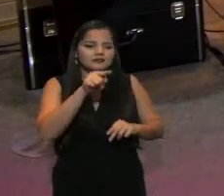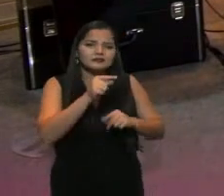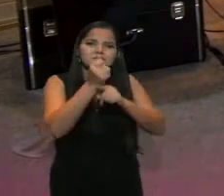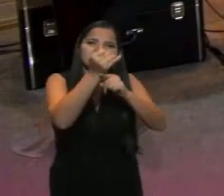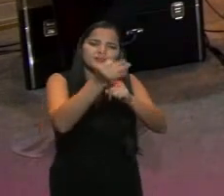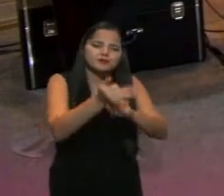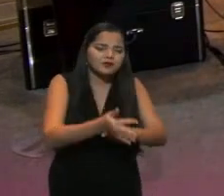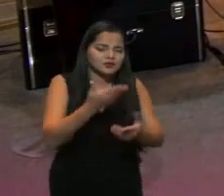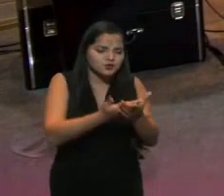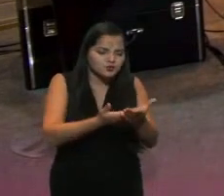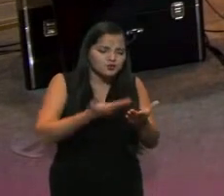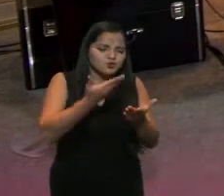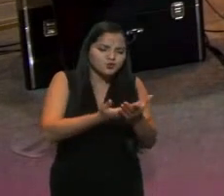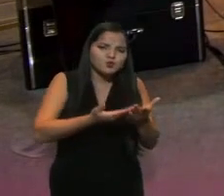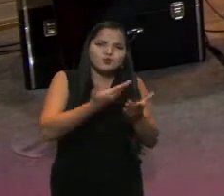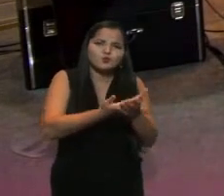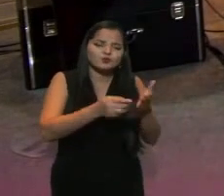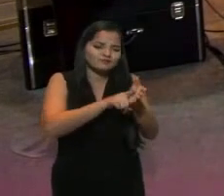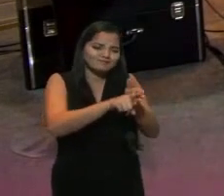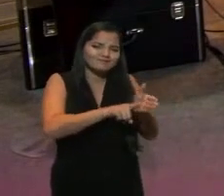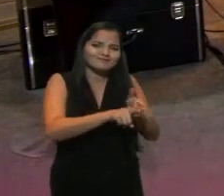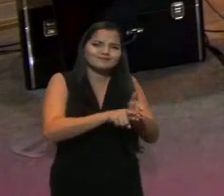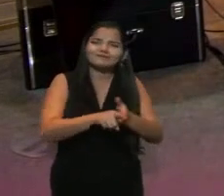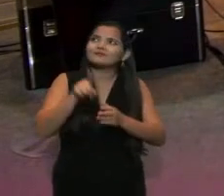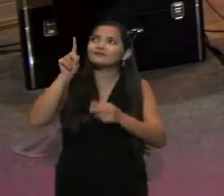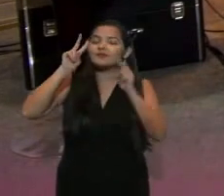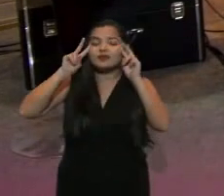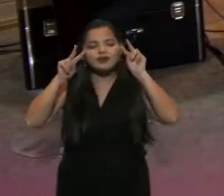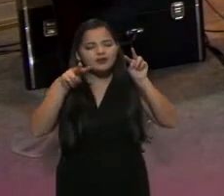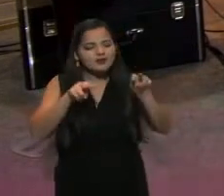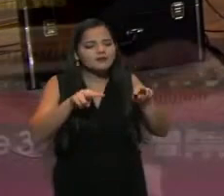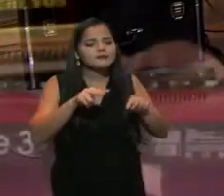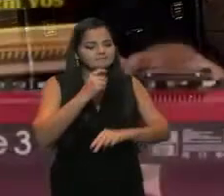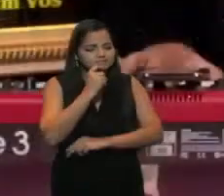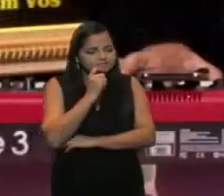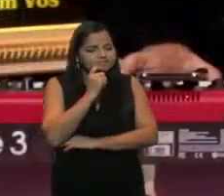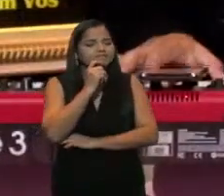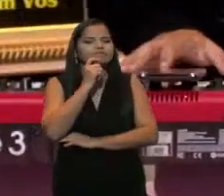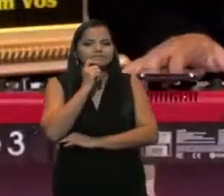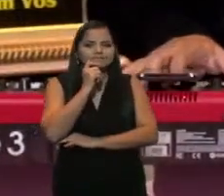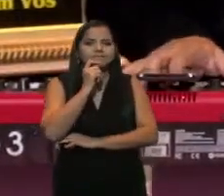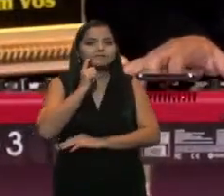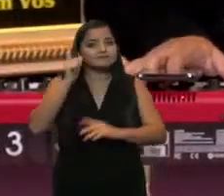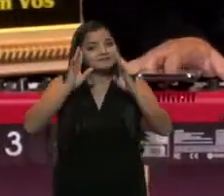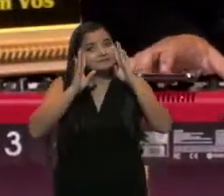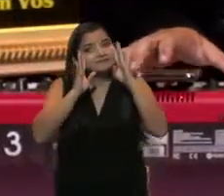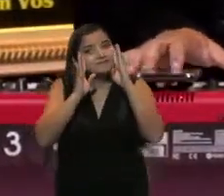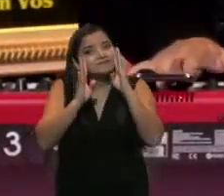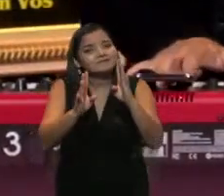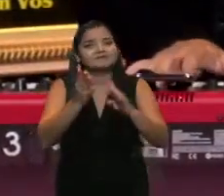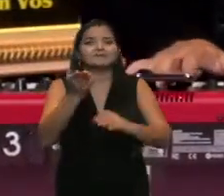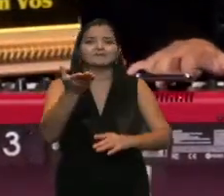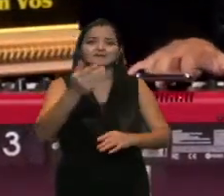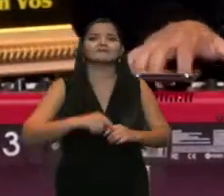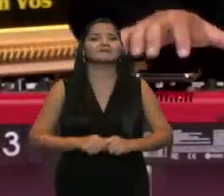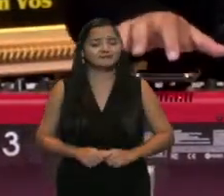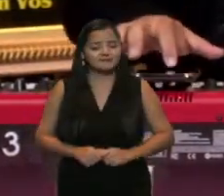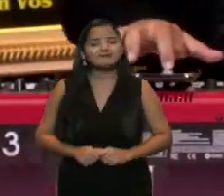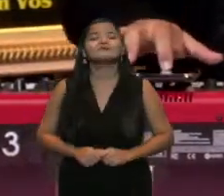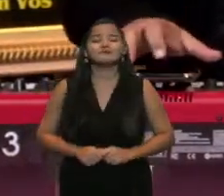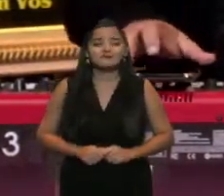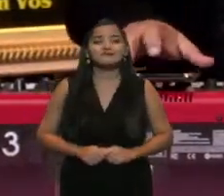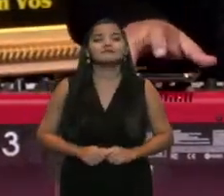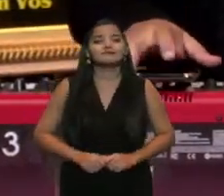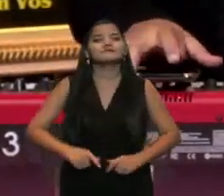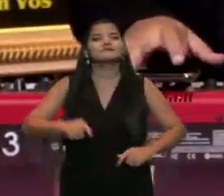estudando, o Senhor te vê perseverando de joelhos e clamando por essa oportunidade, essa porta aberta. Não deixe